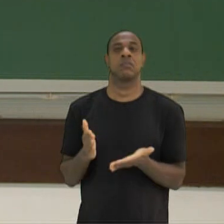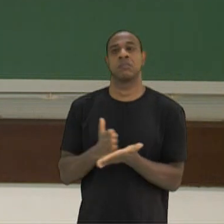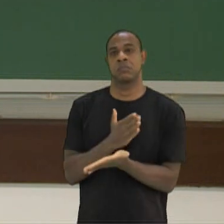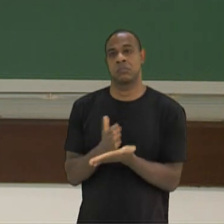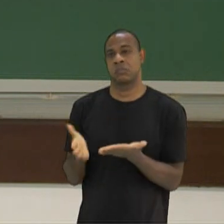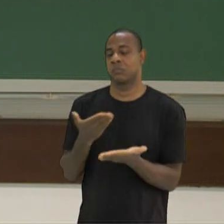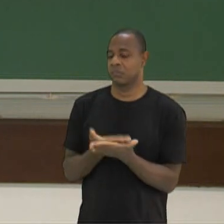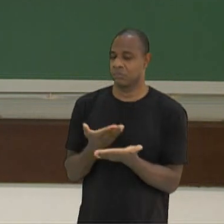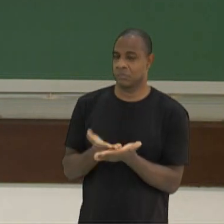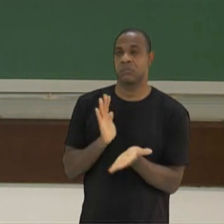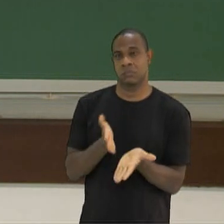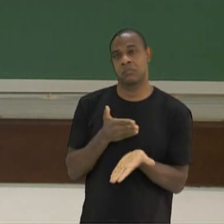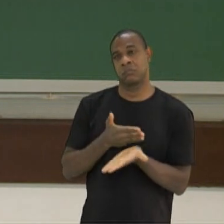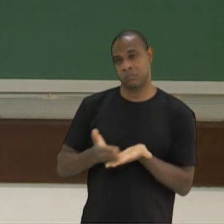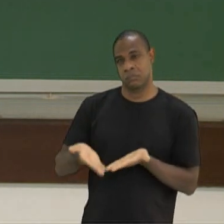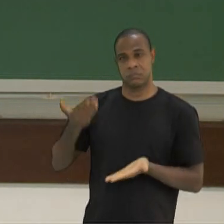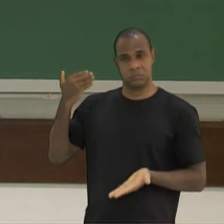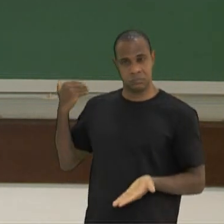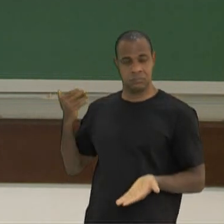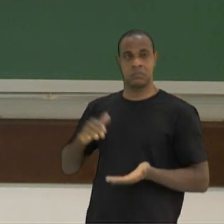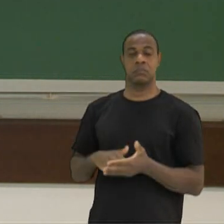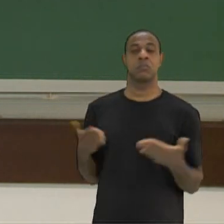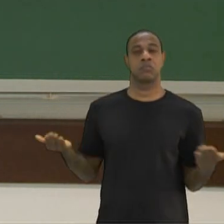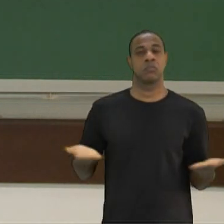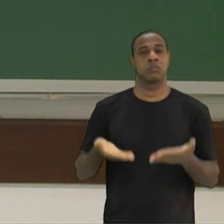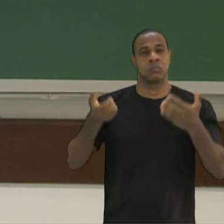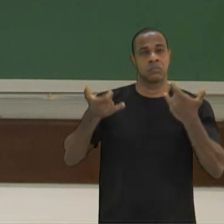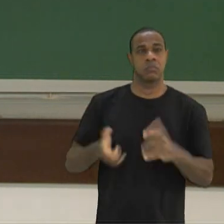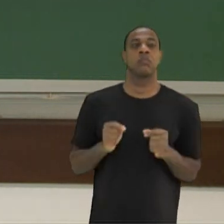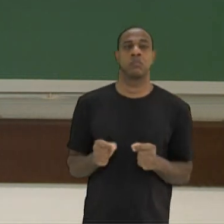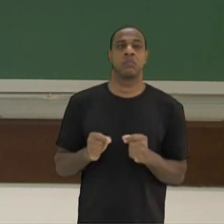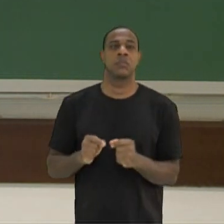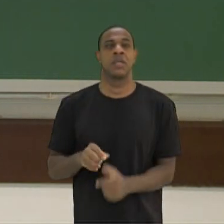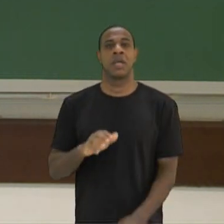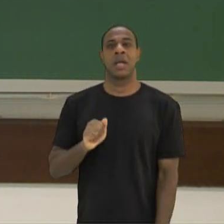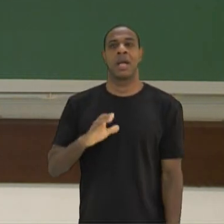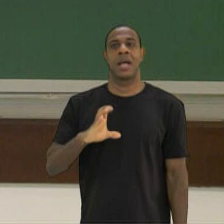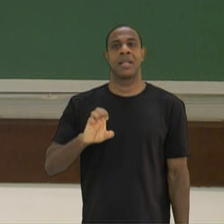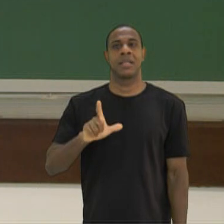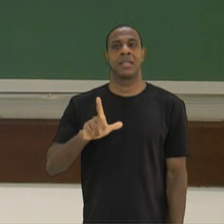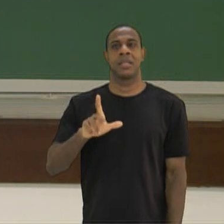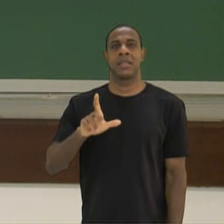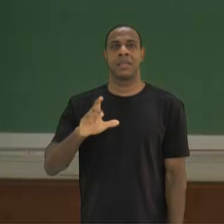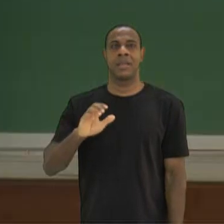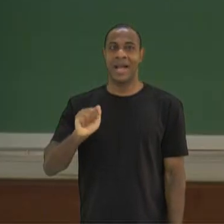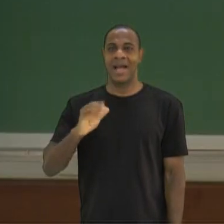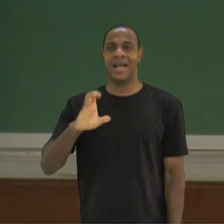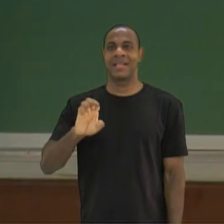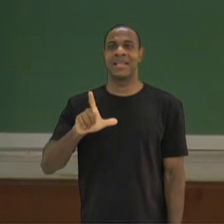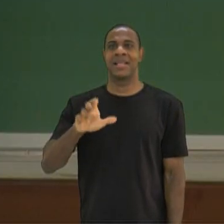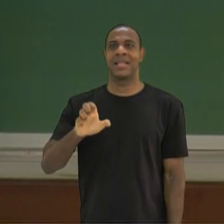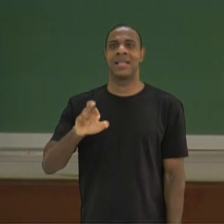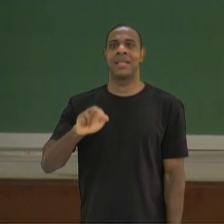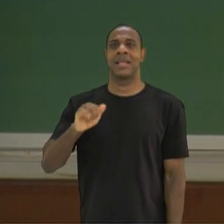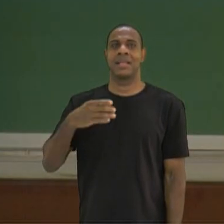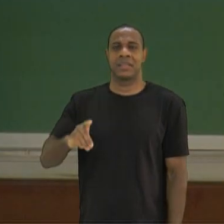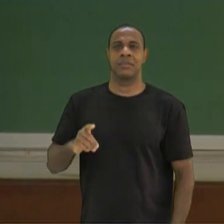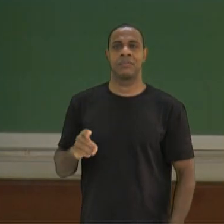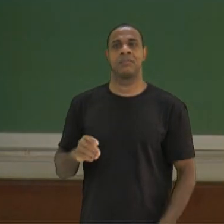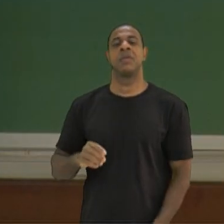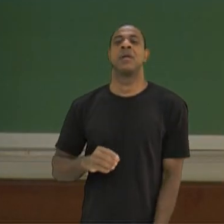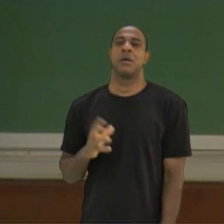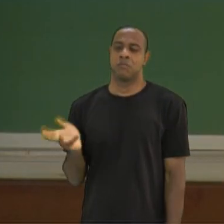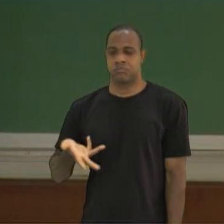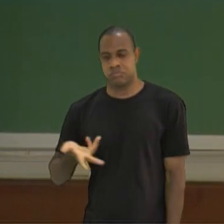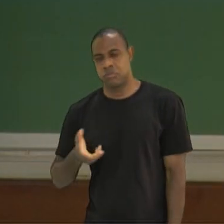aí a gente deu início. E hoje a gente vai falar, então, um pouquinho sobre a aceleração. Vamos lá? Então, só